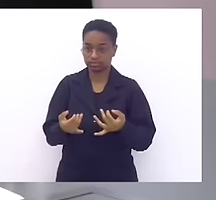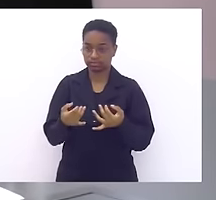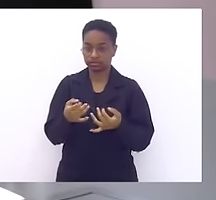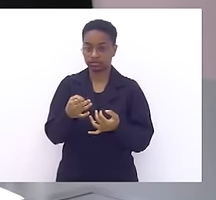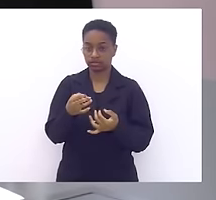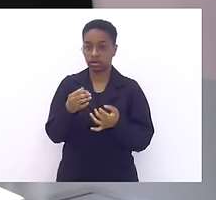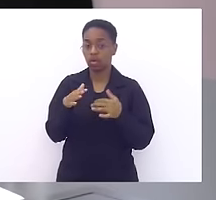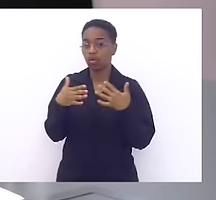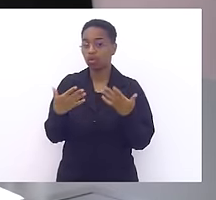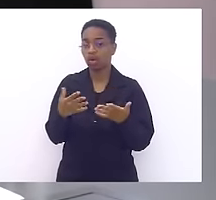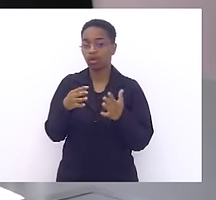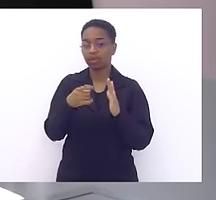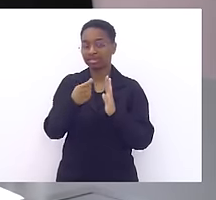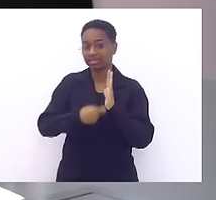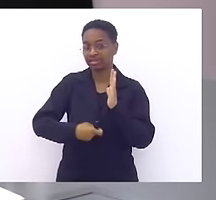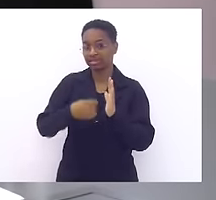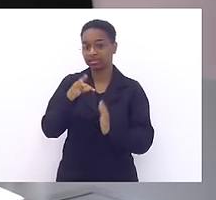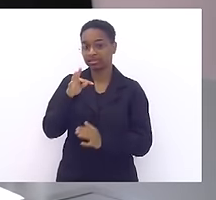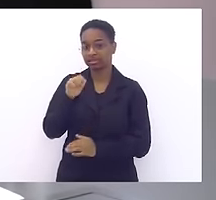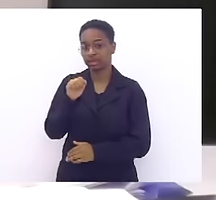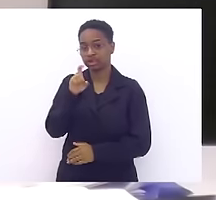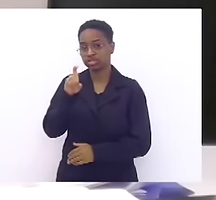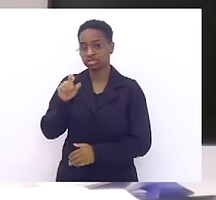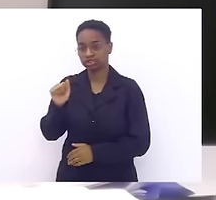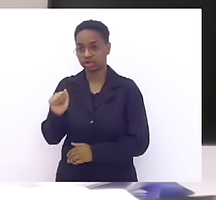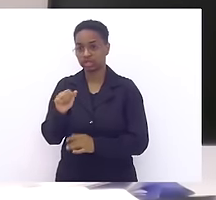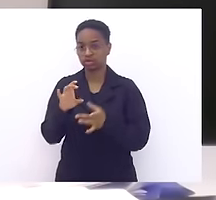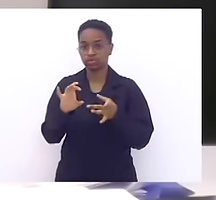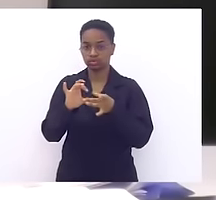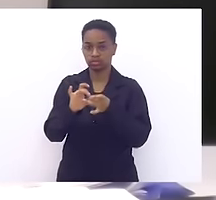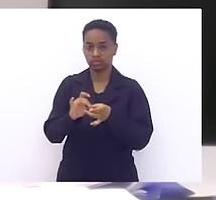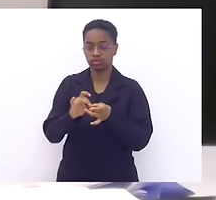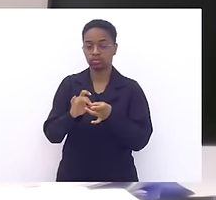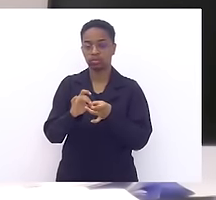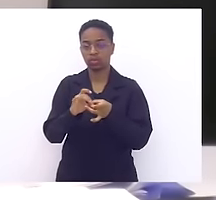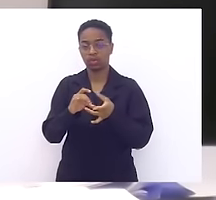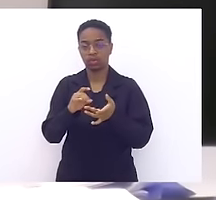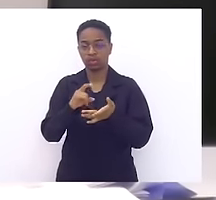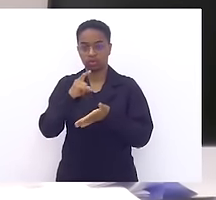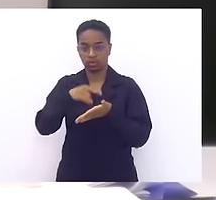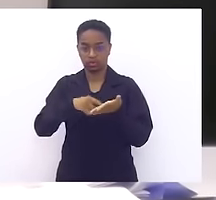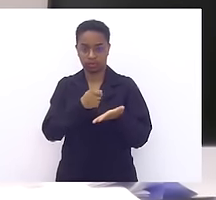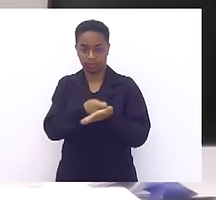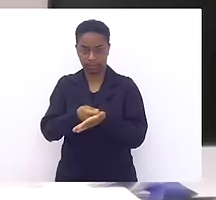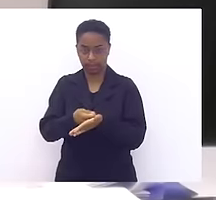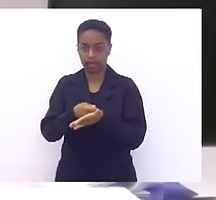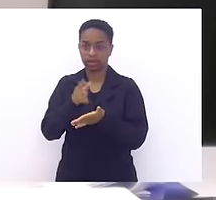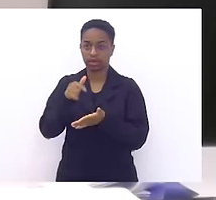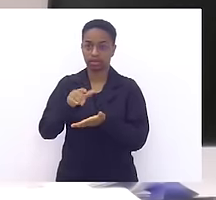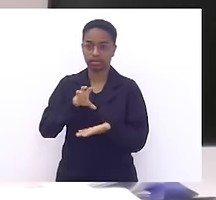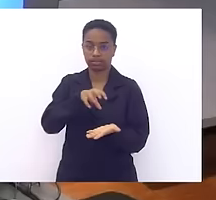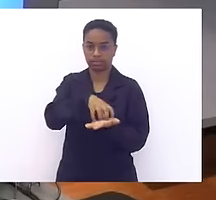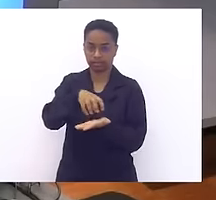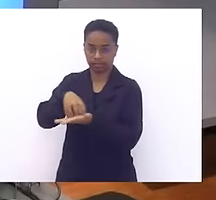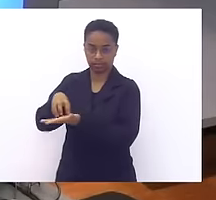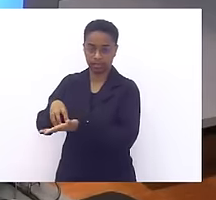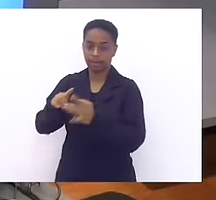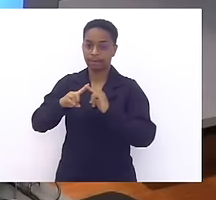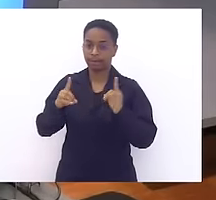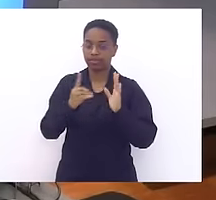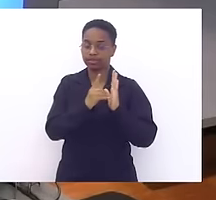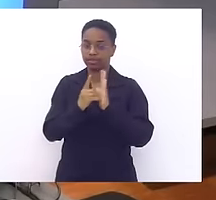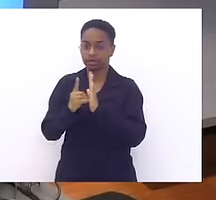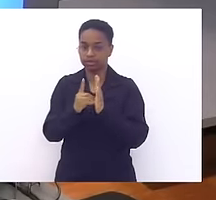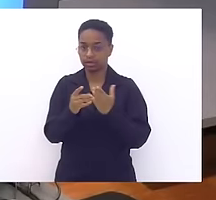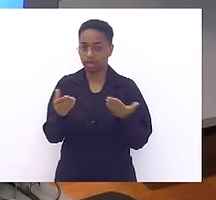de qual taxa compõe né na cobrança do boleto para o contribuinte são os órgãos para o Detran esse